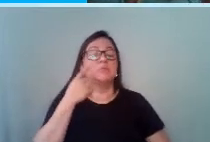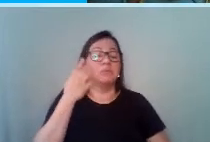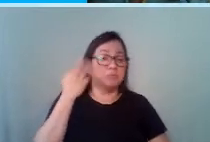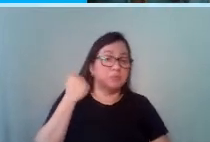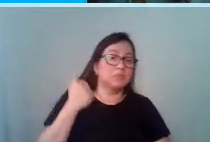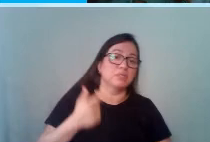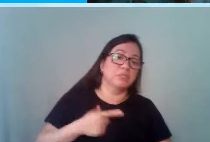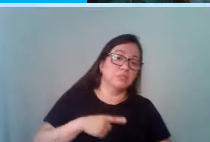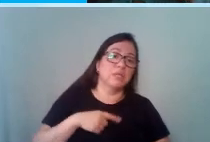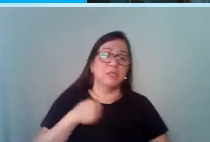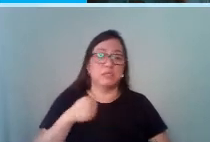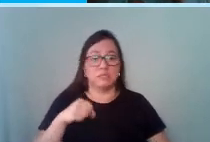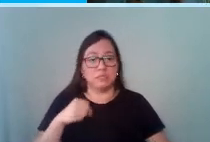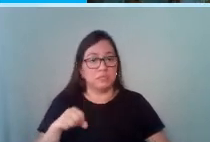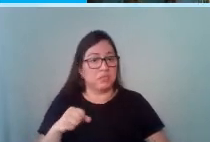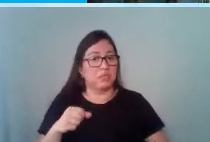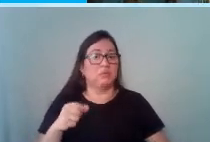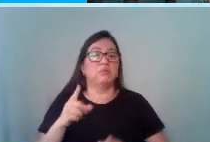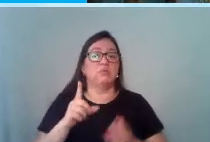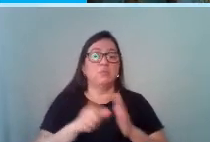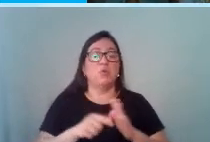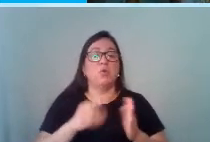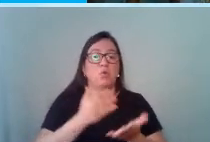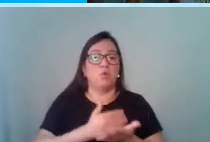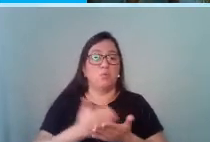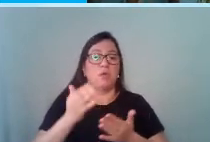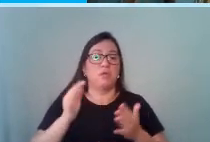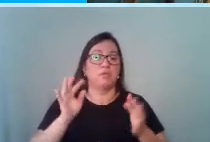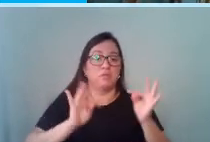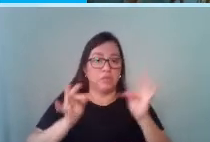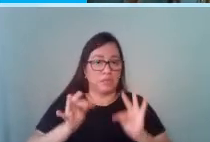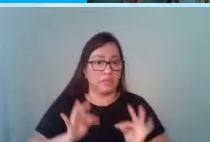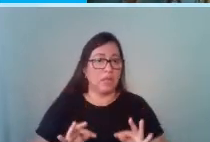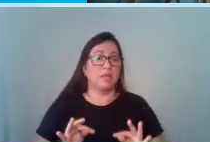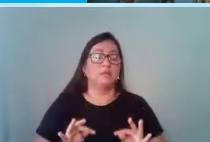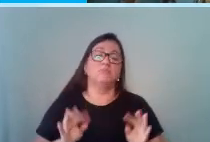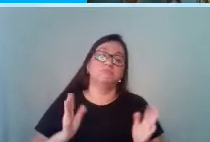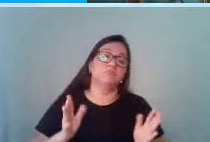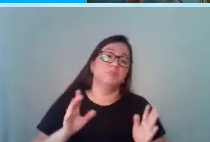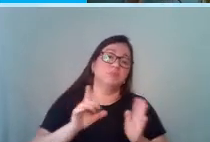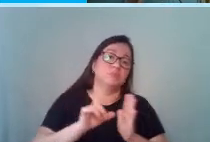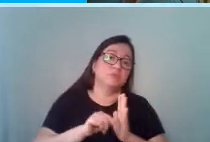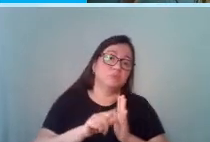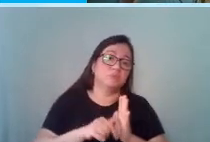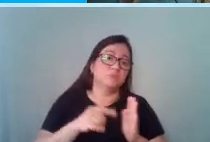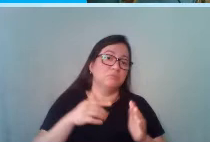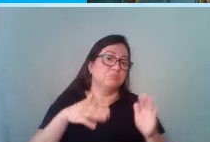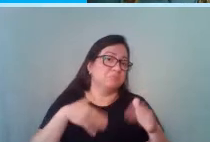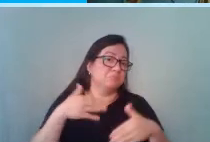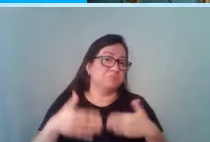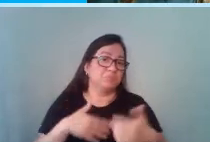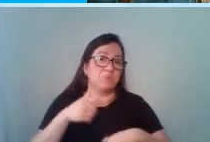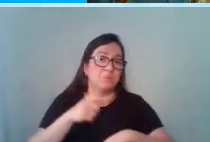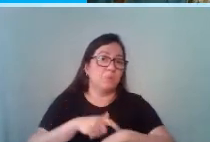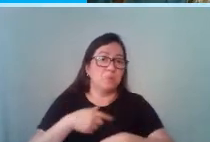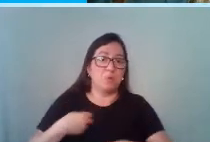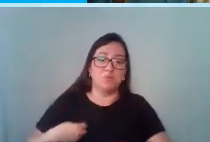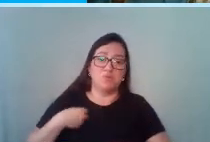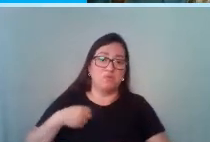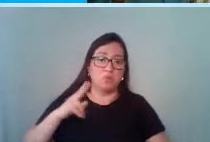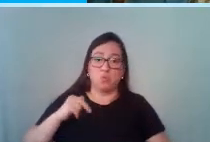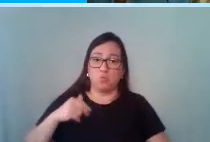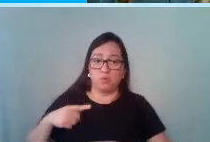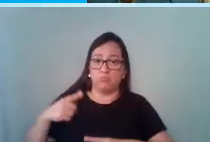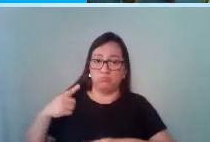e a partir disso elas possam ser tratadas precocemente e possivelmente, talvez em nenhum momento da vida desenvolver